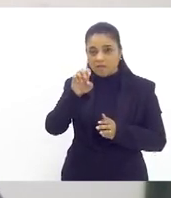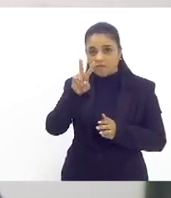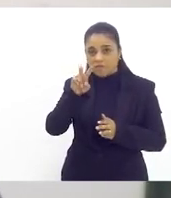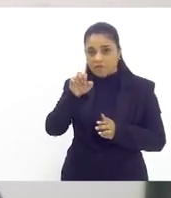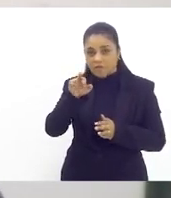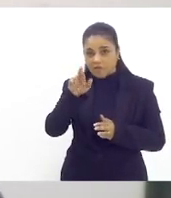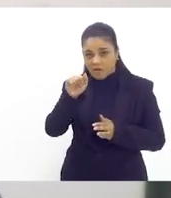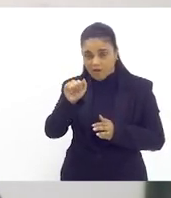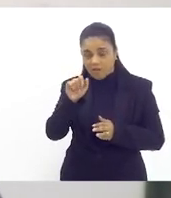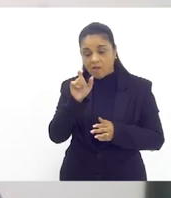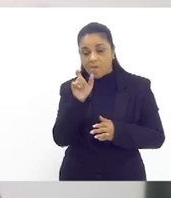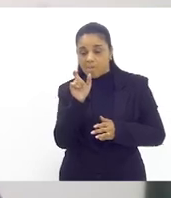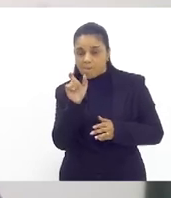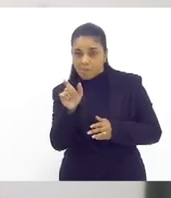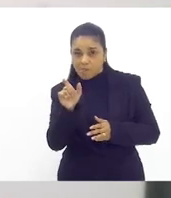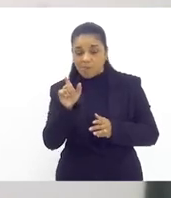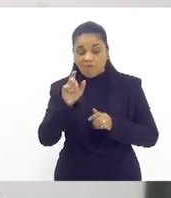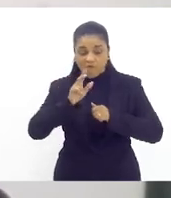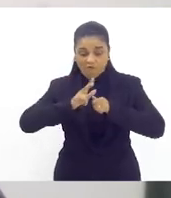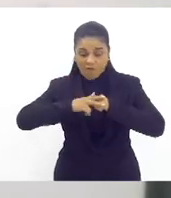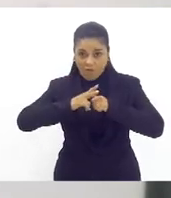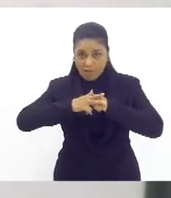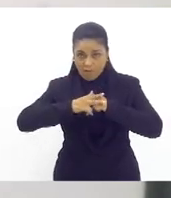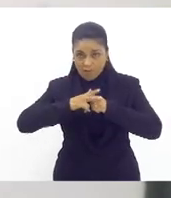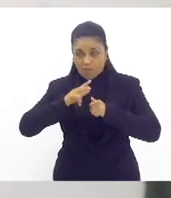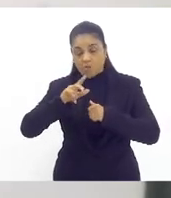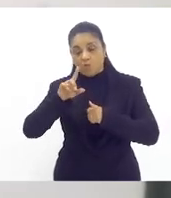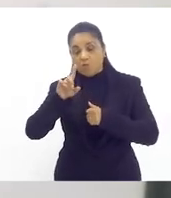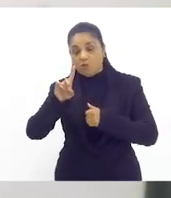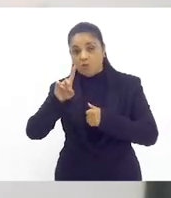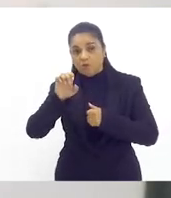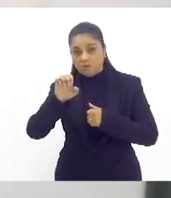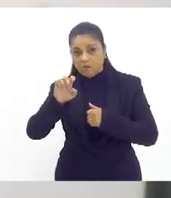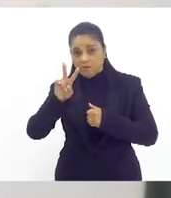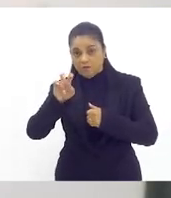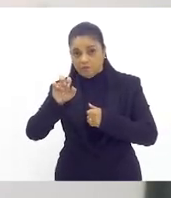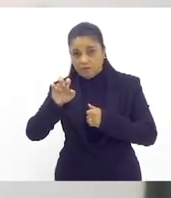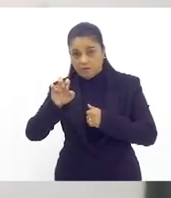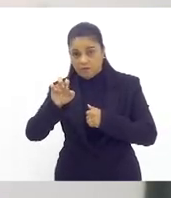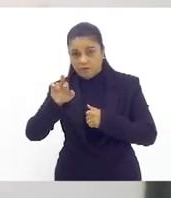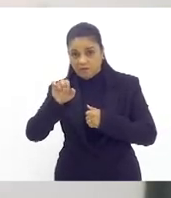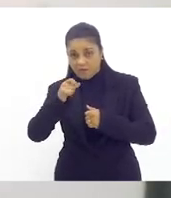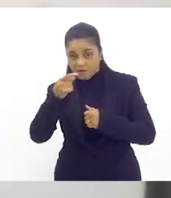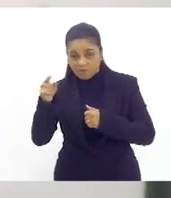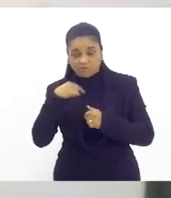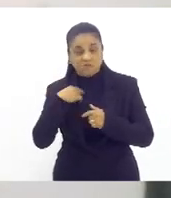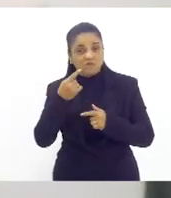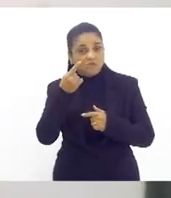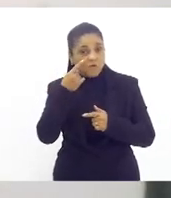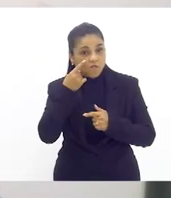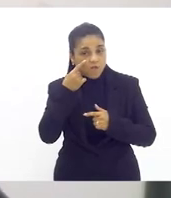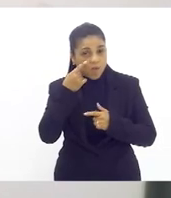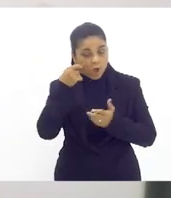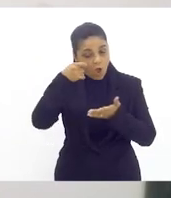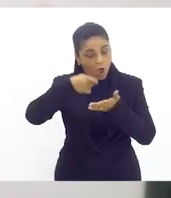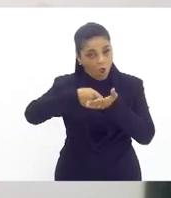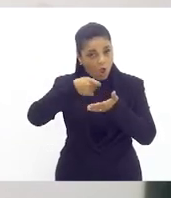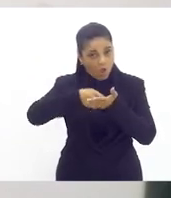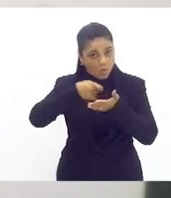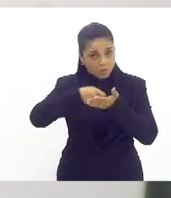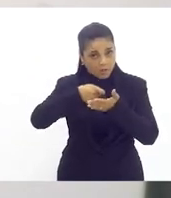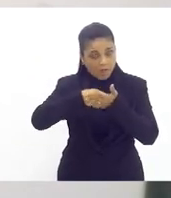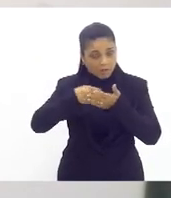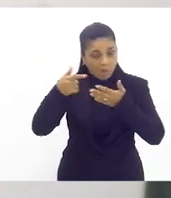Vocês já vão ver o quanto de grau de obrigatoriedade que tem Por parte dos entes Federados uma das obrigatoriedades é